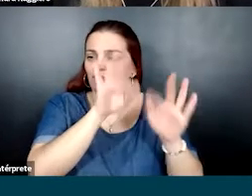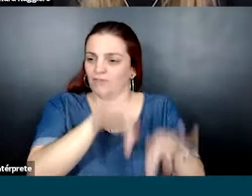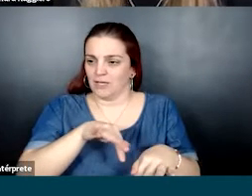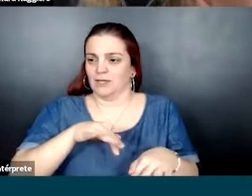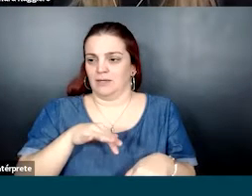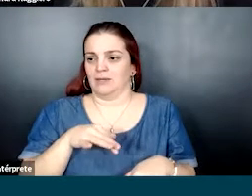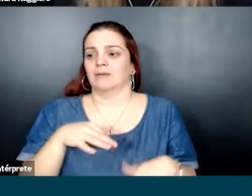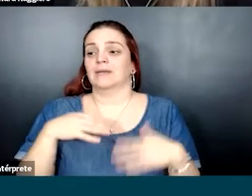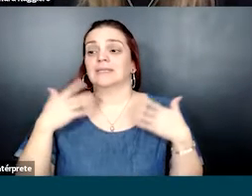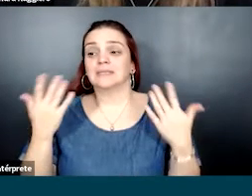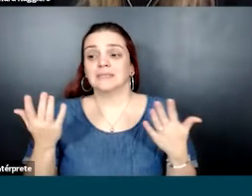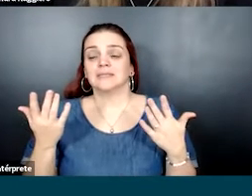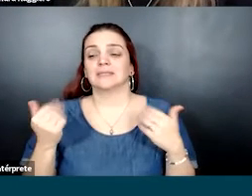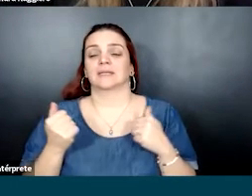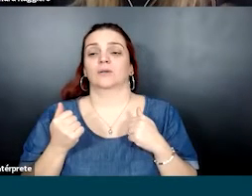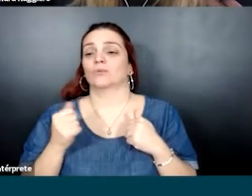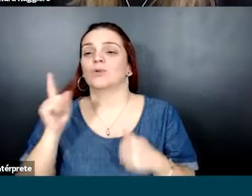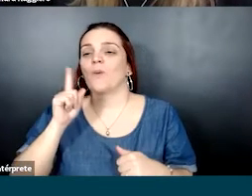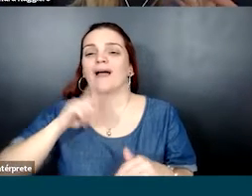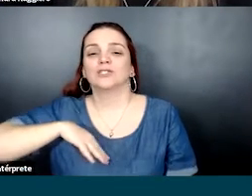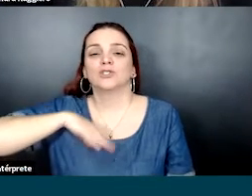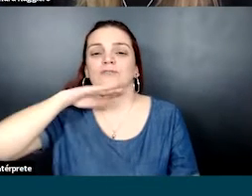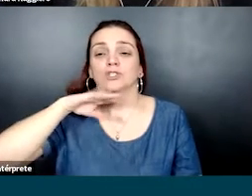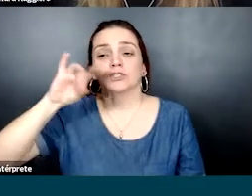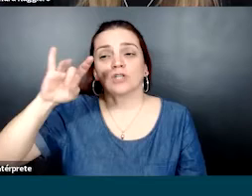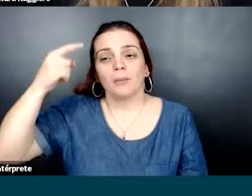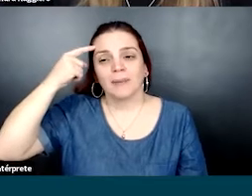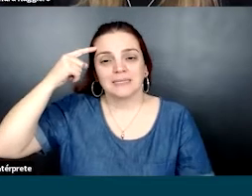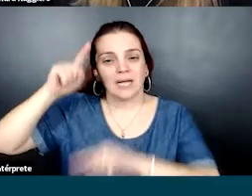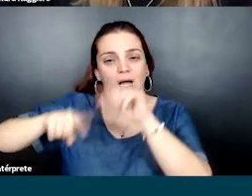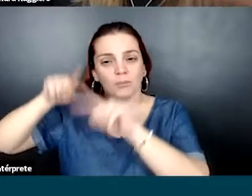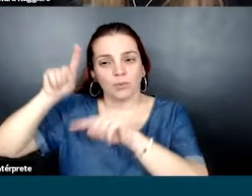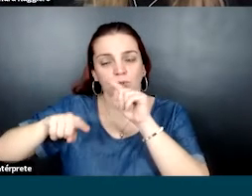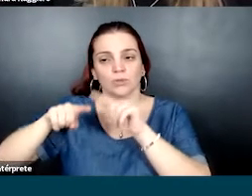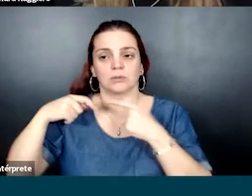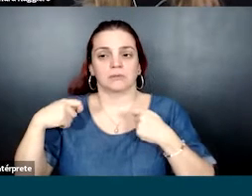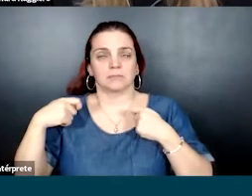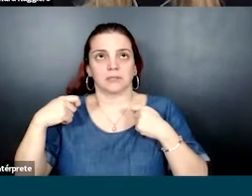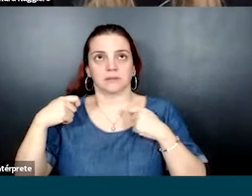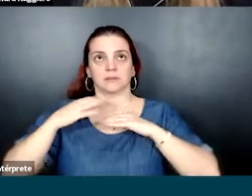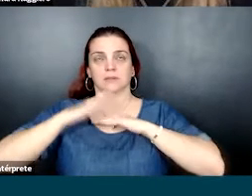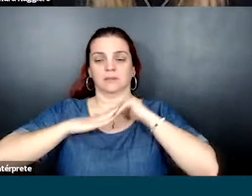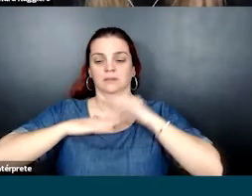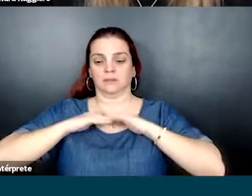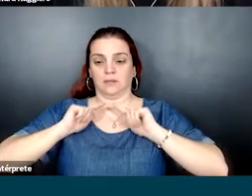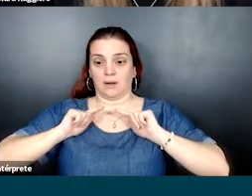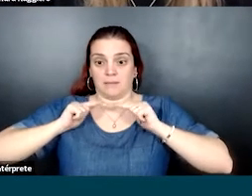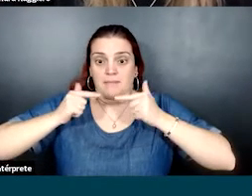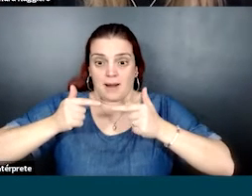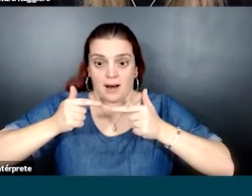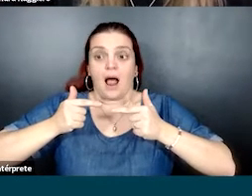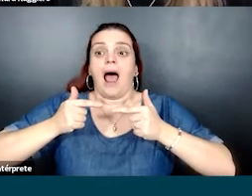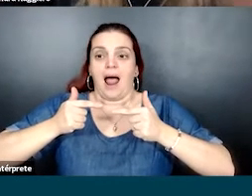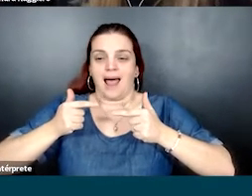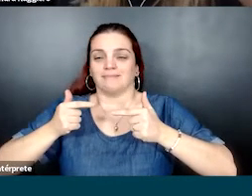si só não é suficiente. Você também precisa ser capaz de aplicar o pensamento de